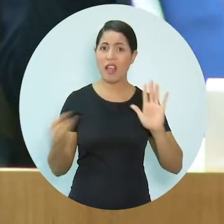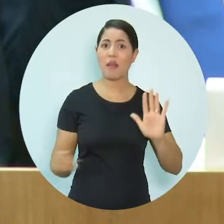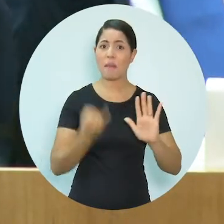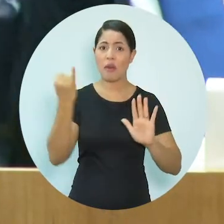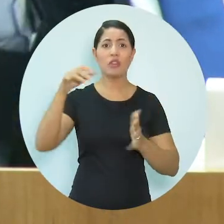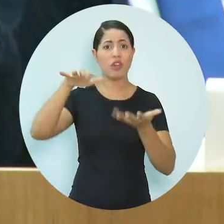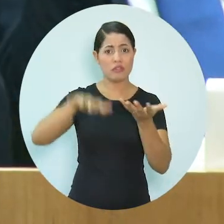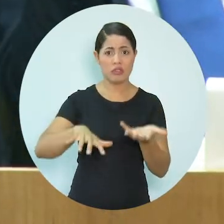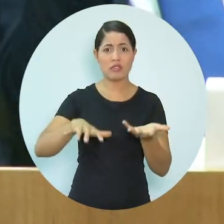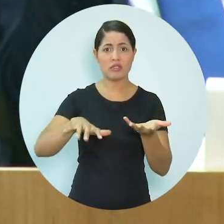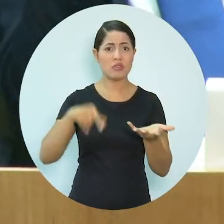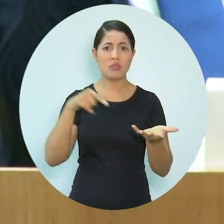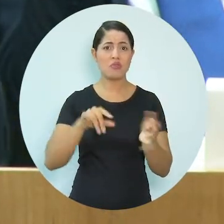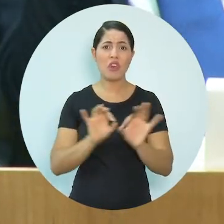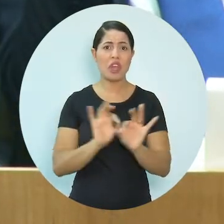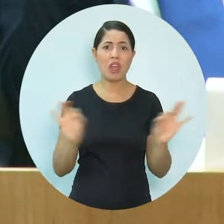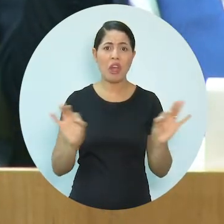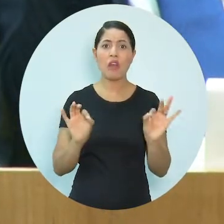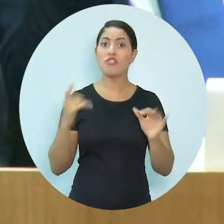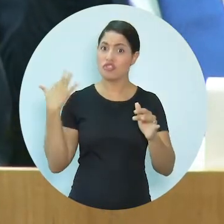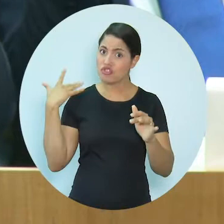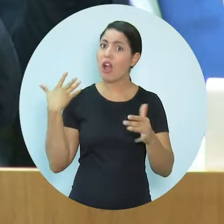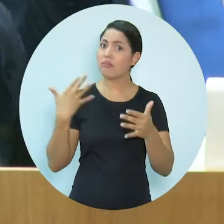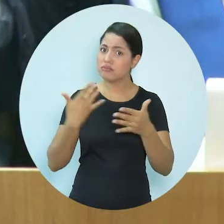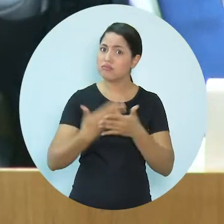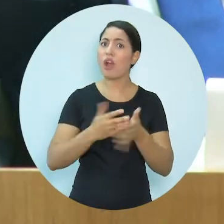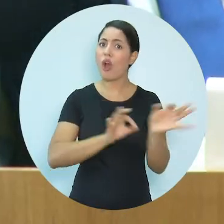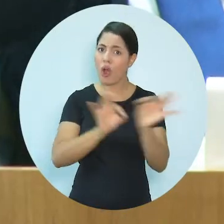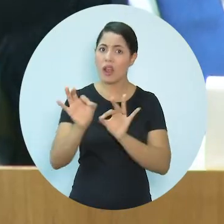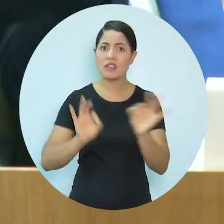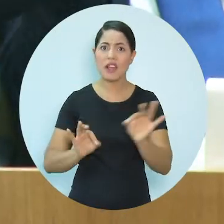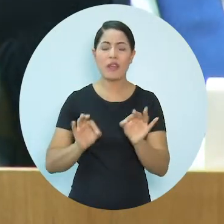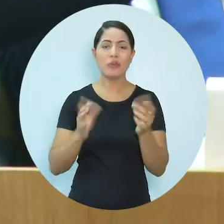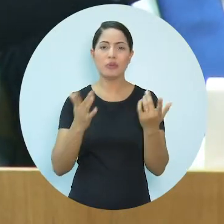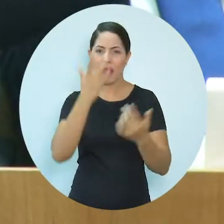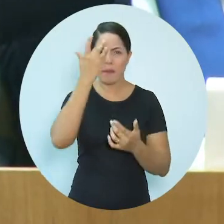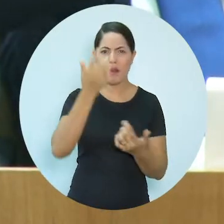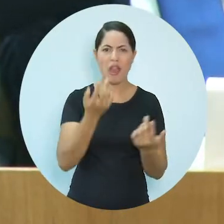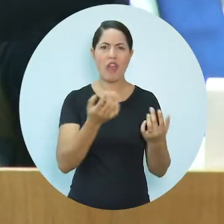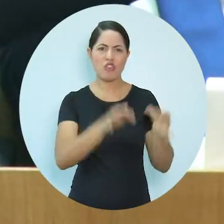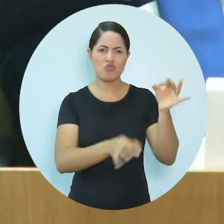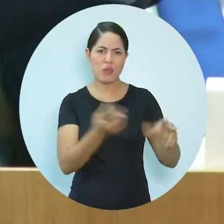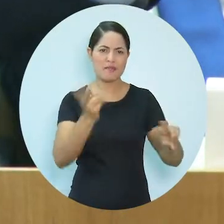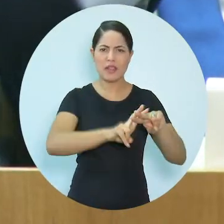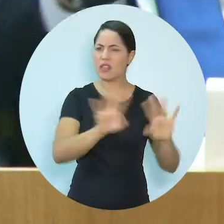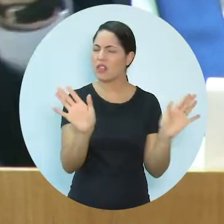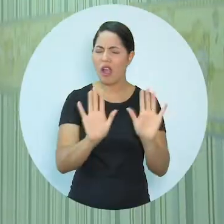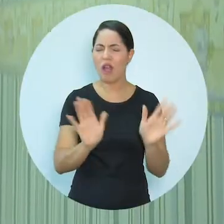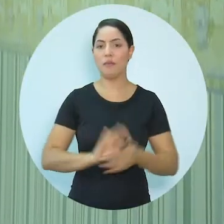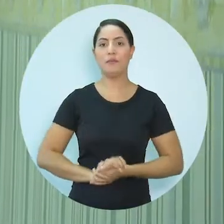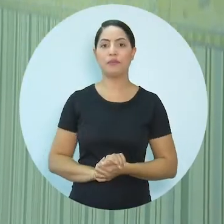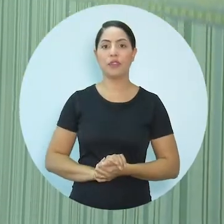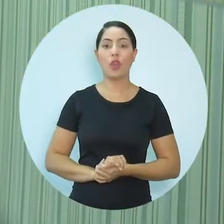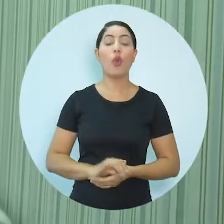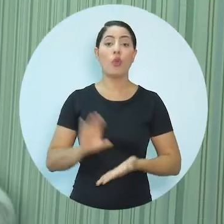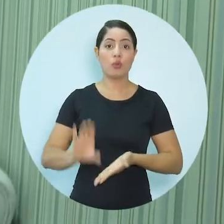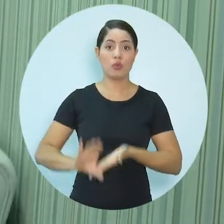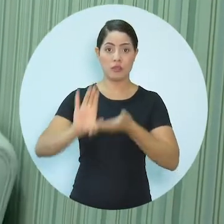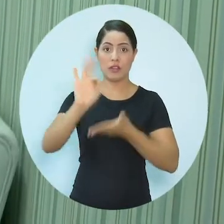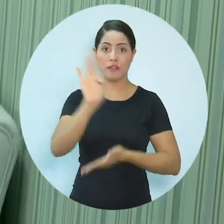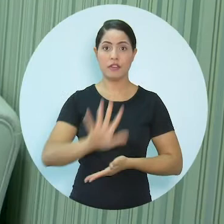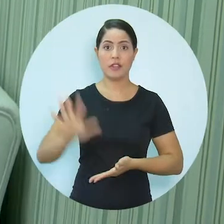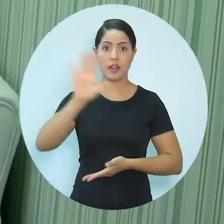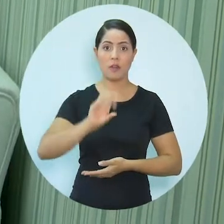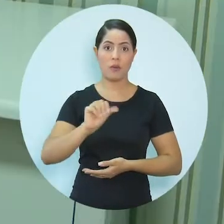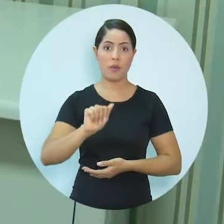uma legislação de emergência aprovada para colocar a partir da manhã juízes na cadeia. Conselho Federal da